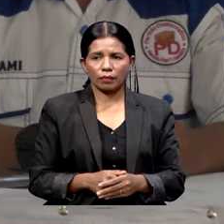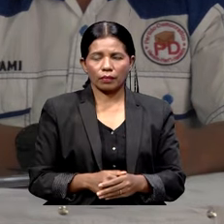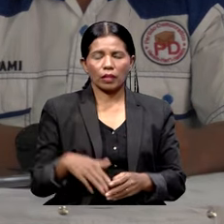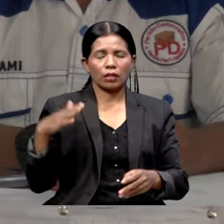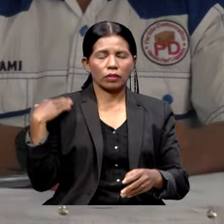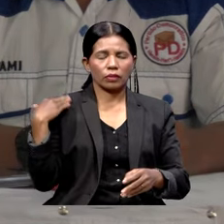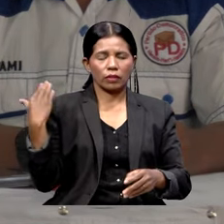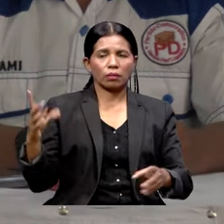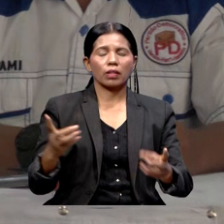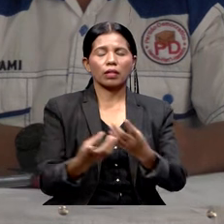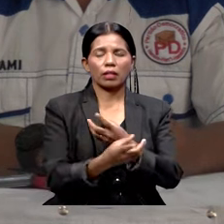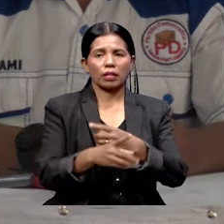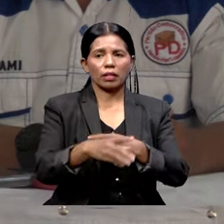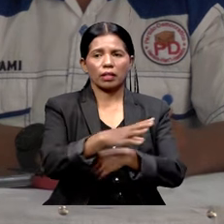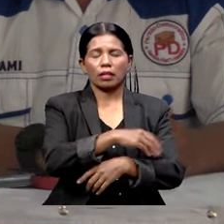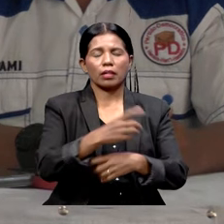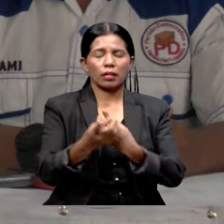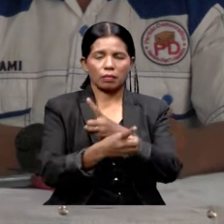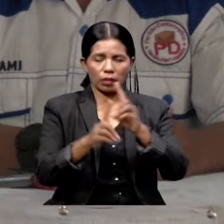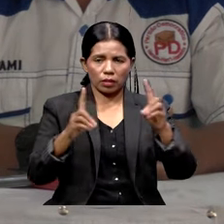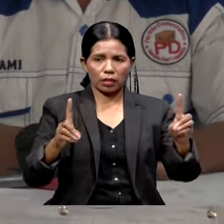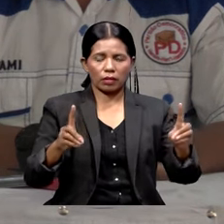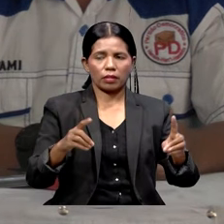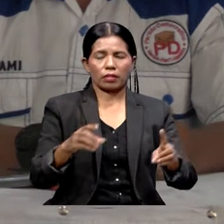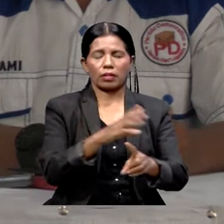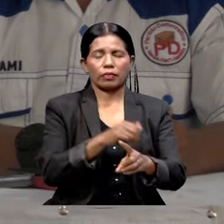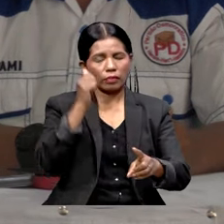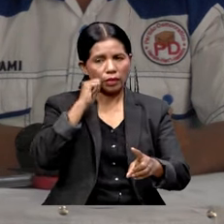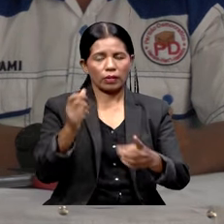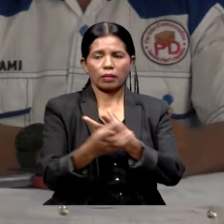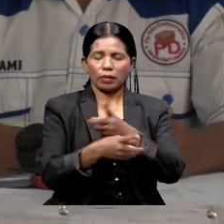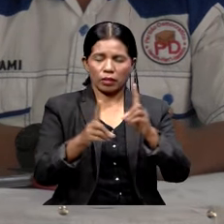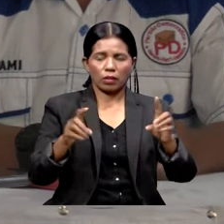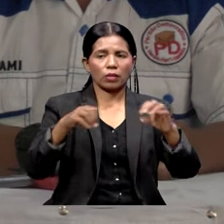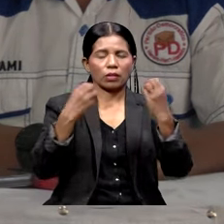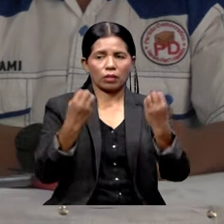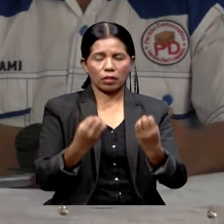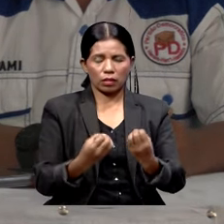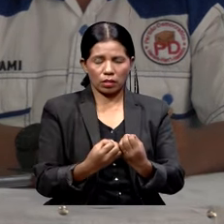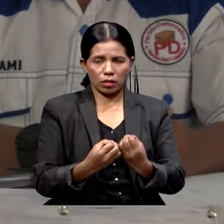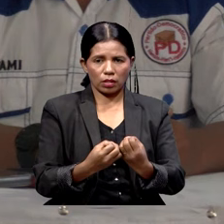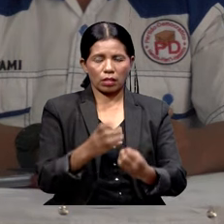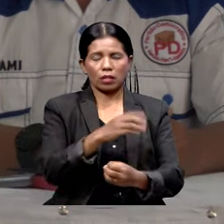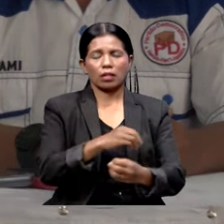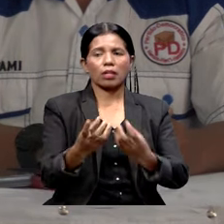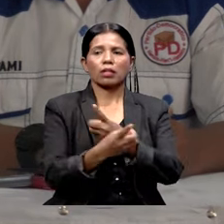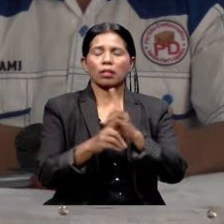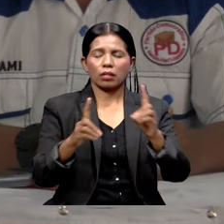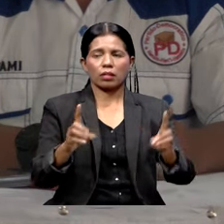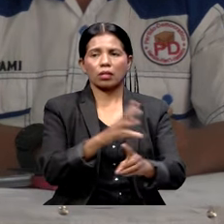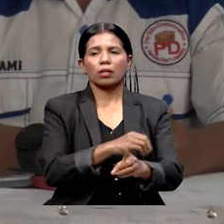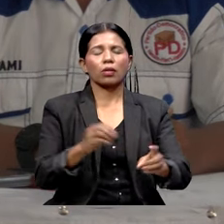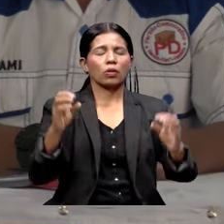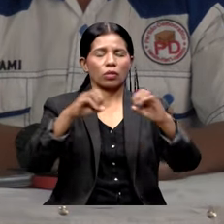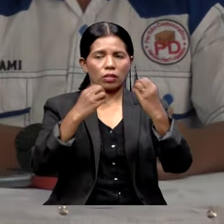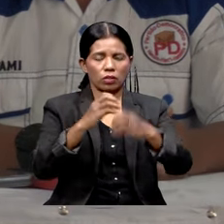Juventude Democrática, Organização Mulher Democrática, Organização Profissional Democrático, Organização